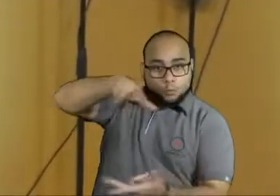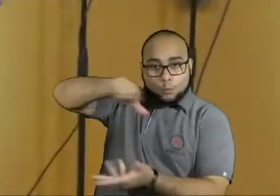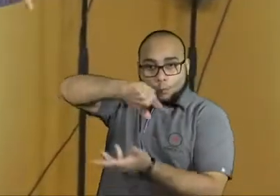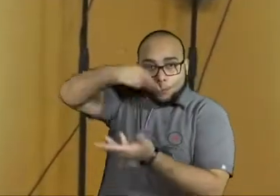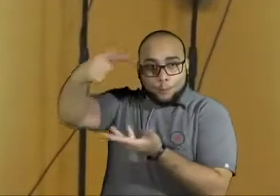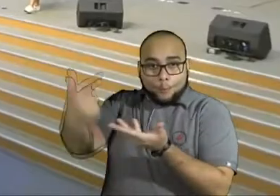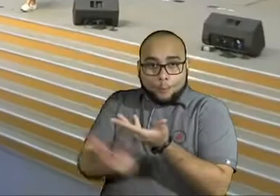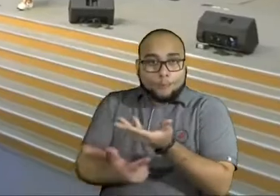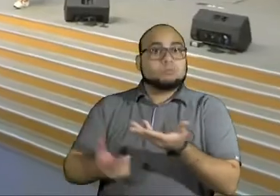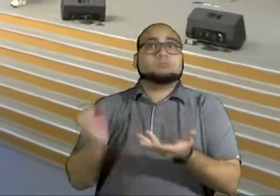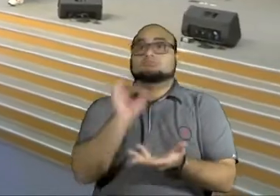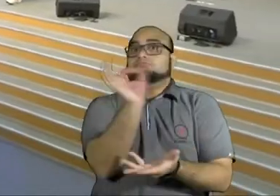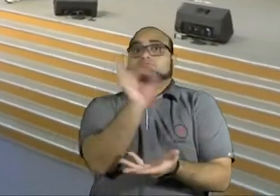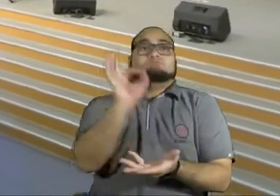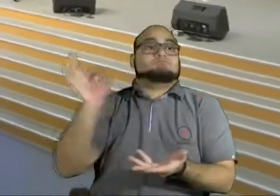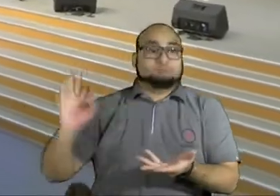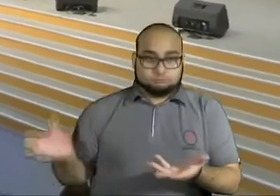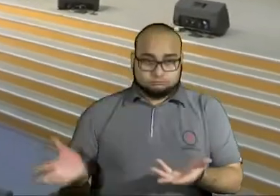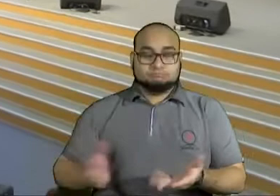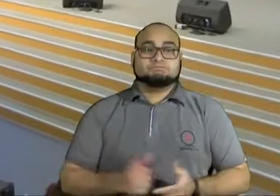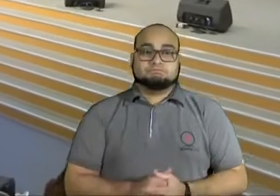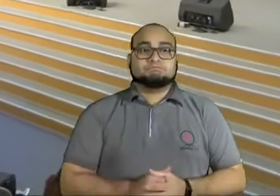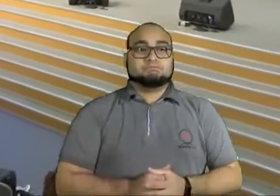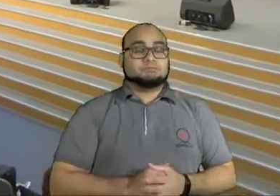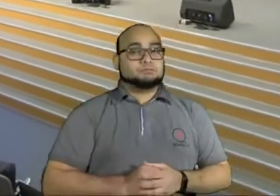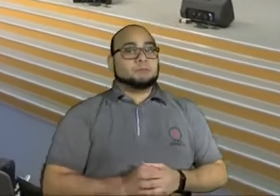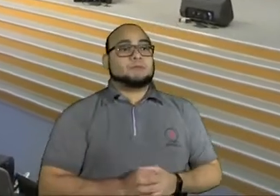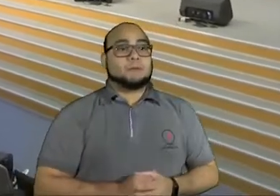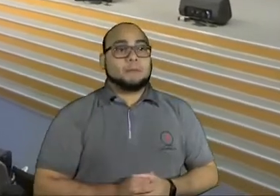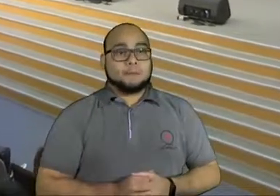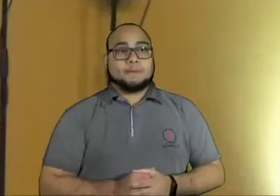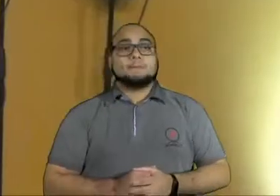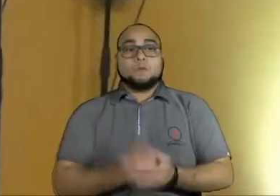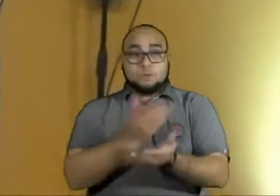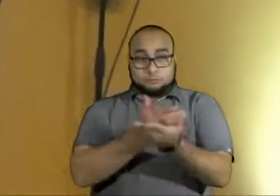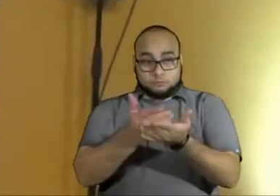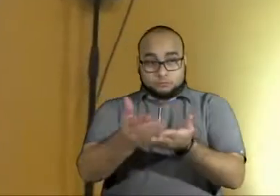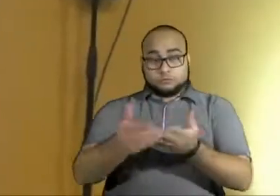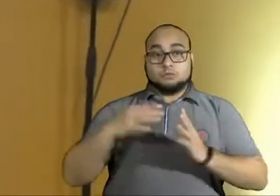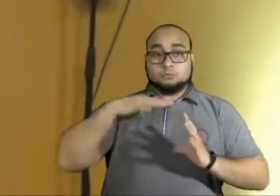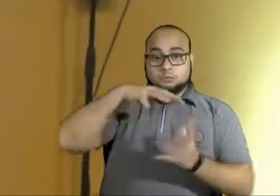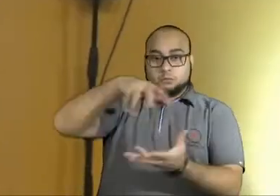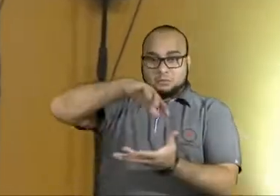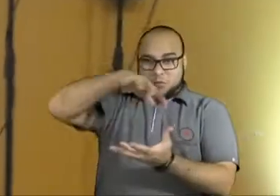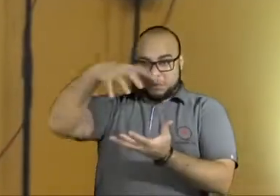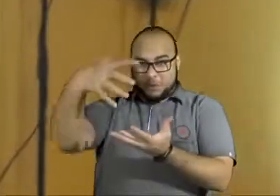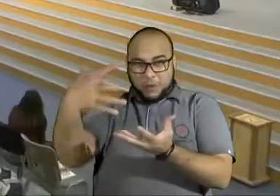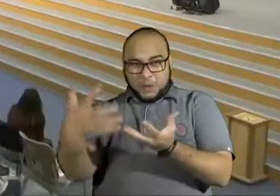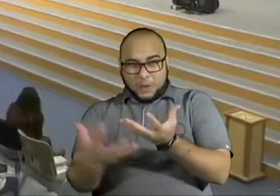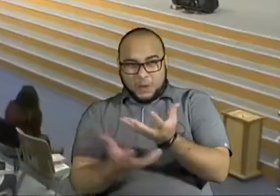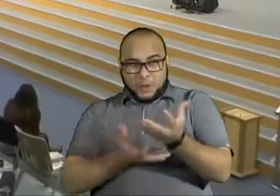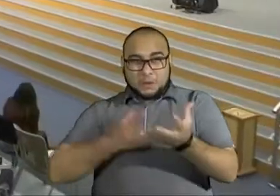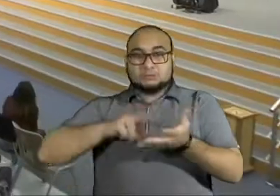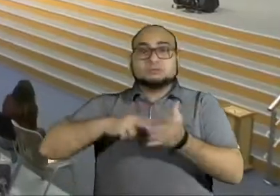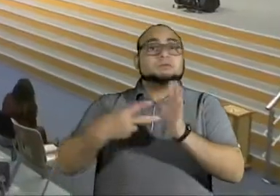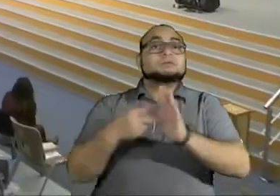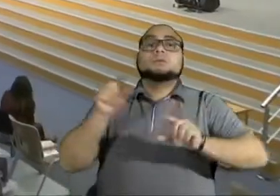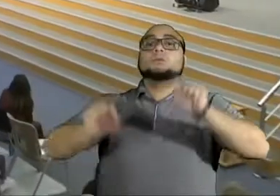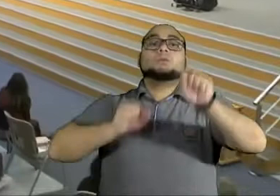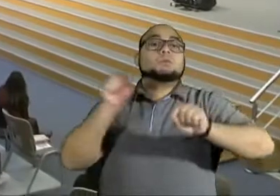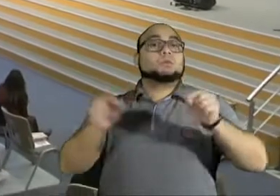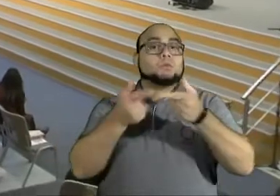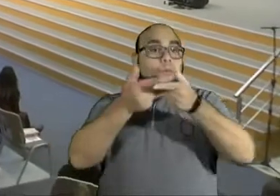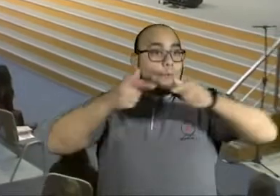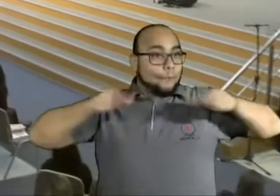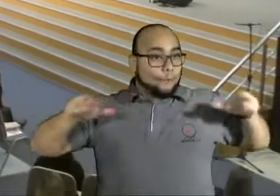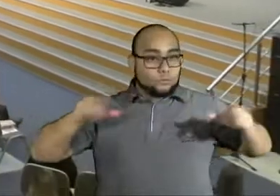havia? Não havia? No princípio, a terra era sem forma e vazia. Isso significa que não havia? E o